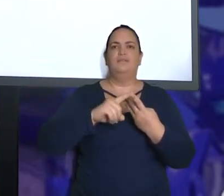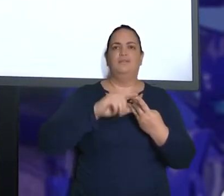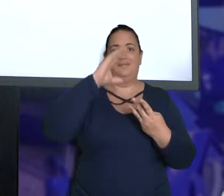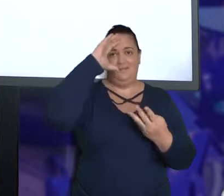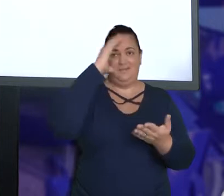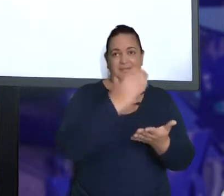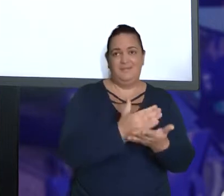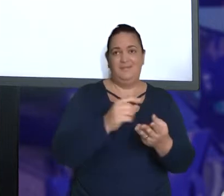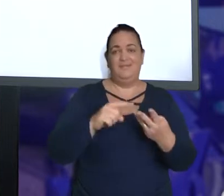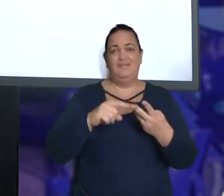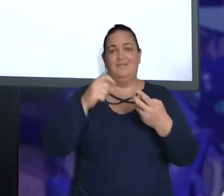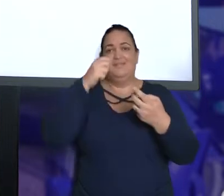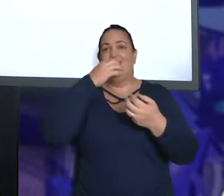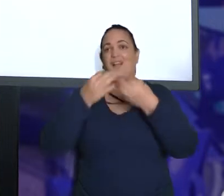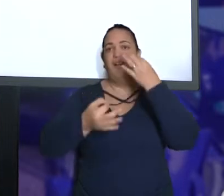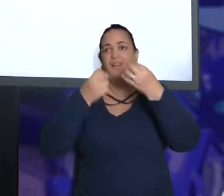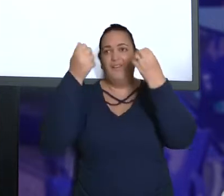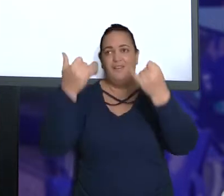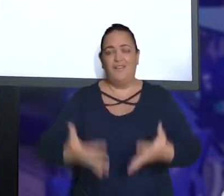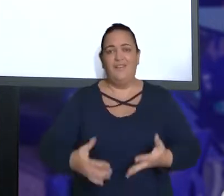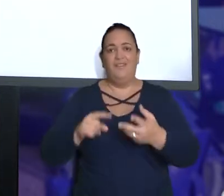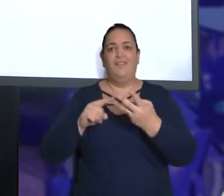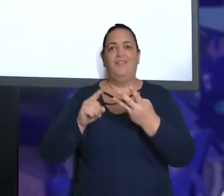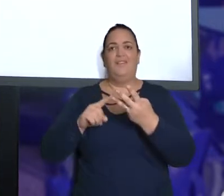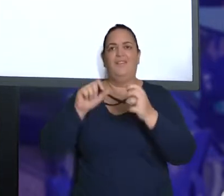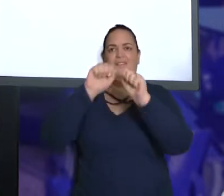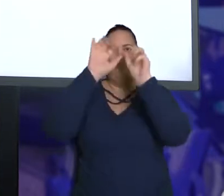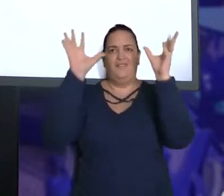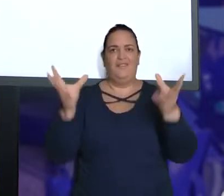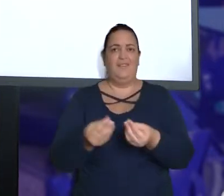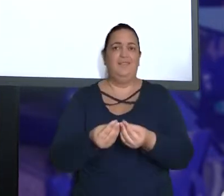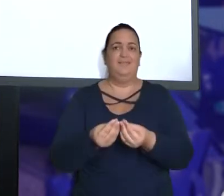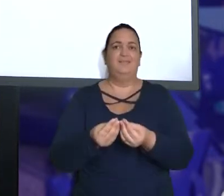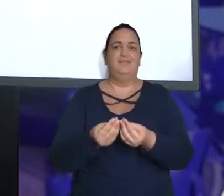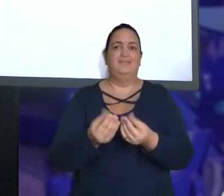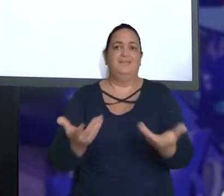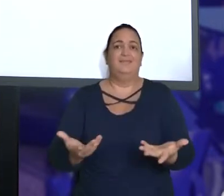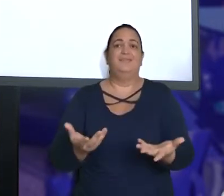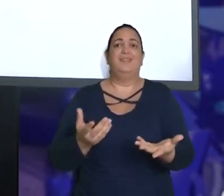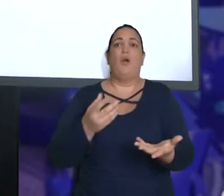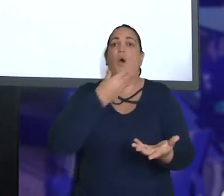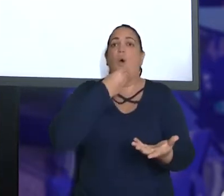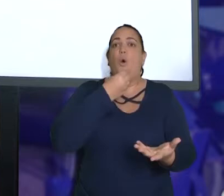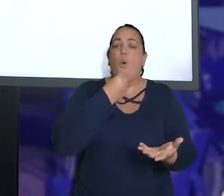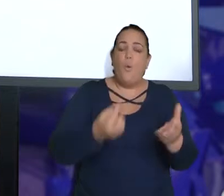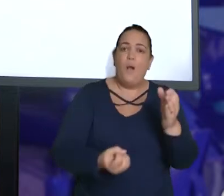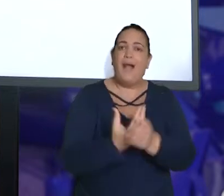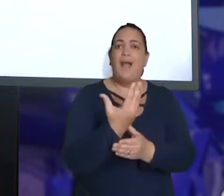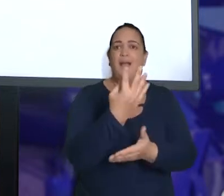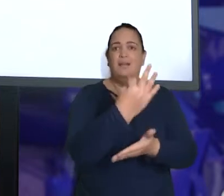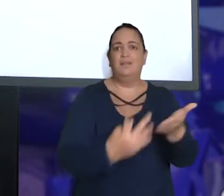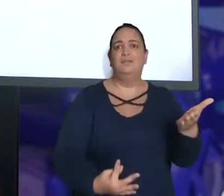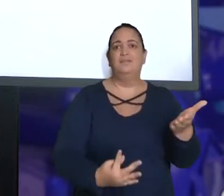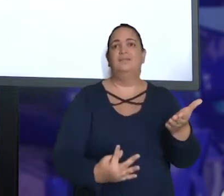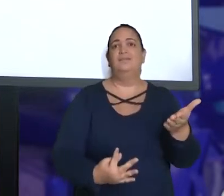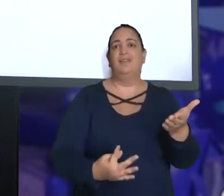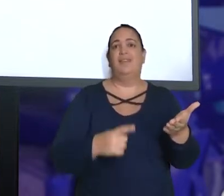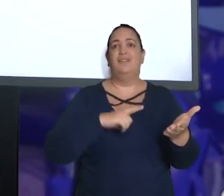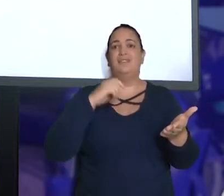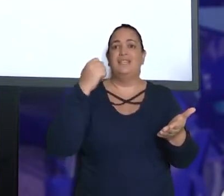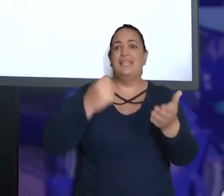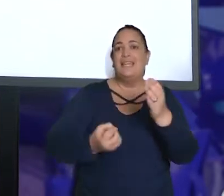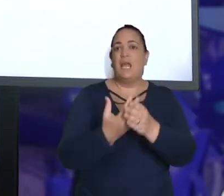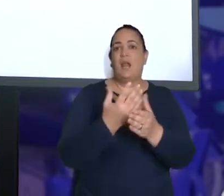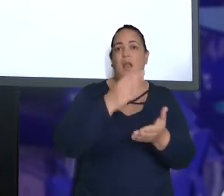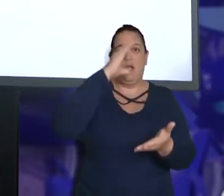começo, no primeiro parágrafo, o seu autor, ou seus autores no caso, ele deve sempre trazer uma tese, que nada mais nada menos do que a ideia que ele